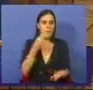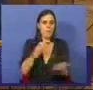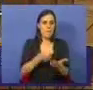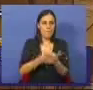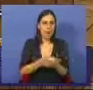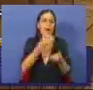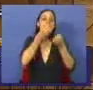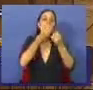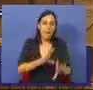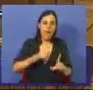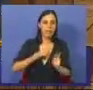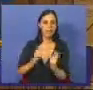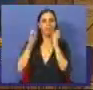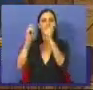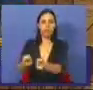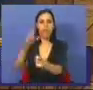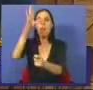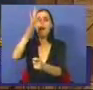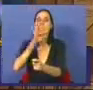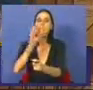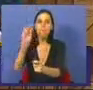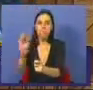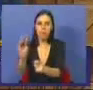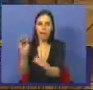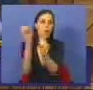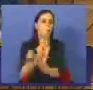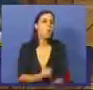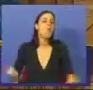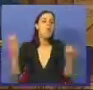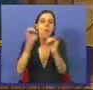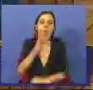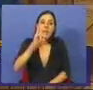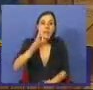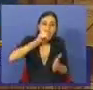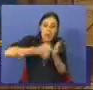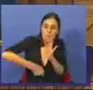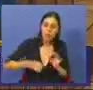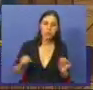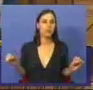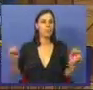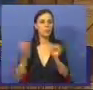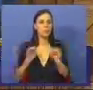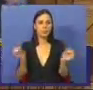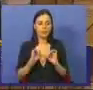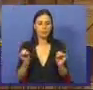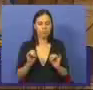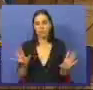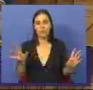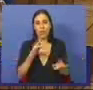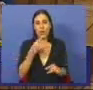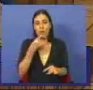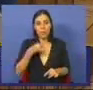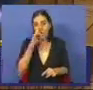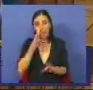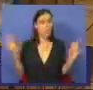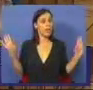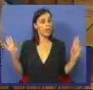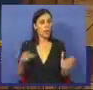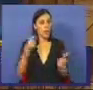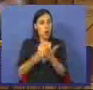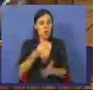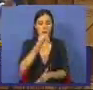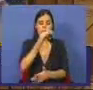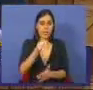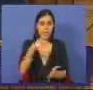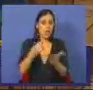parte e que perdem totalmente e que não tem nenhum imposto, Não me desminta sobre isto. Não paga